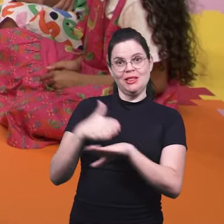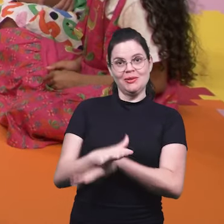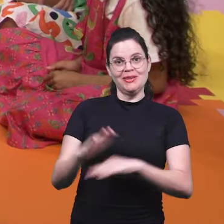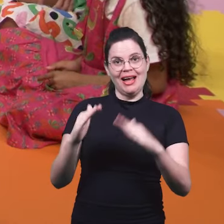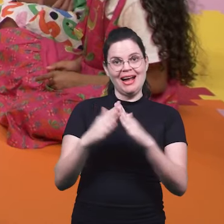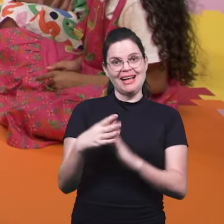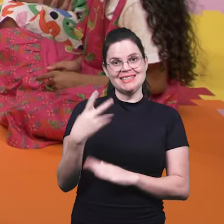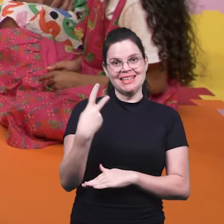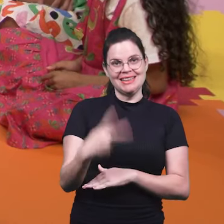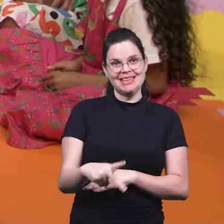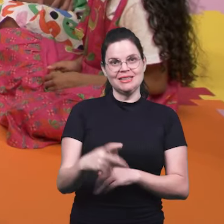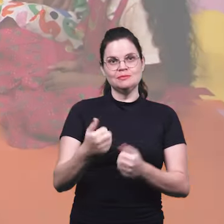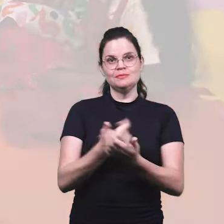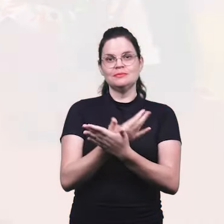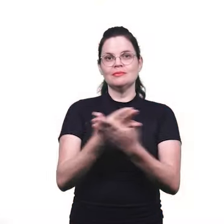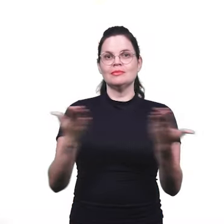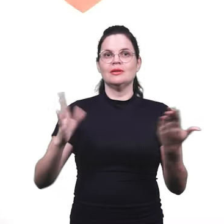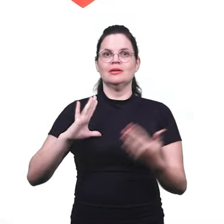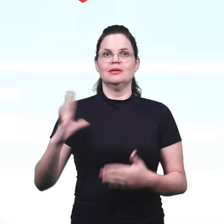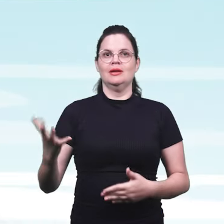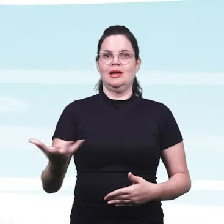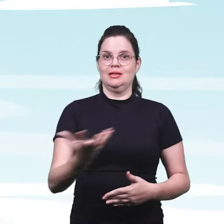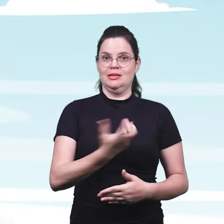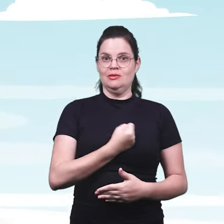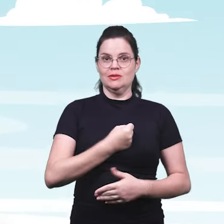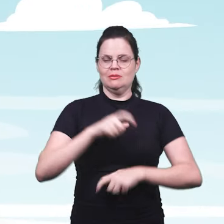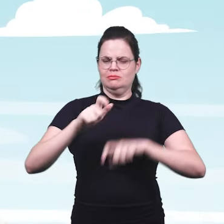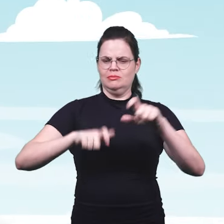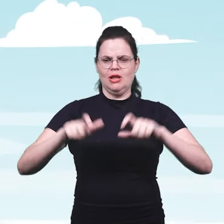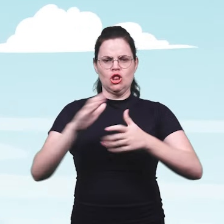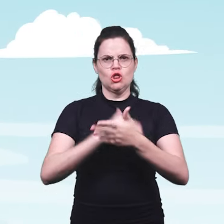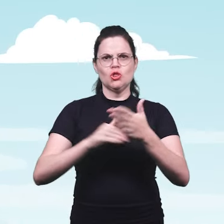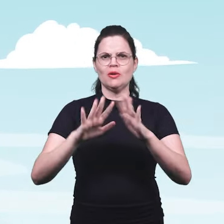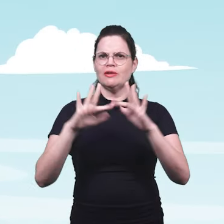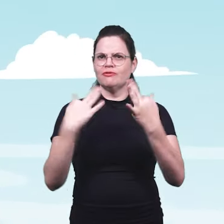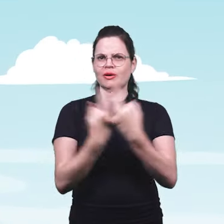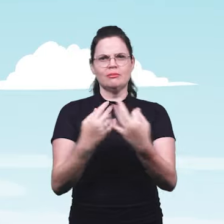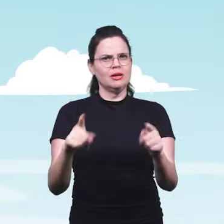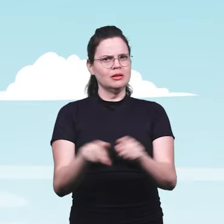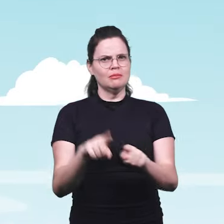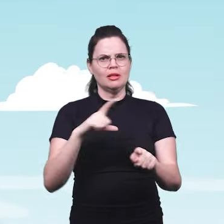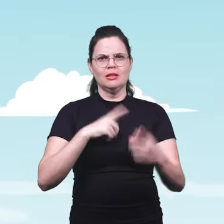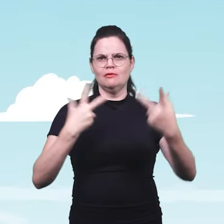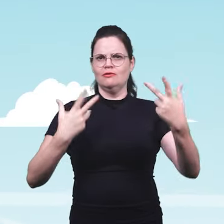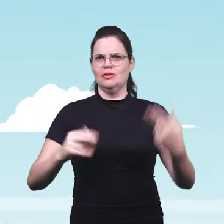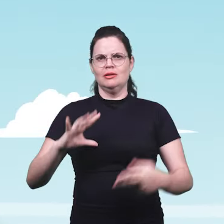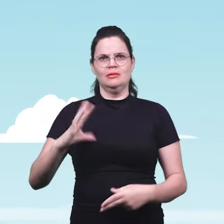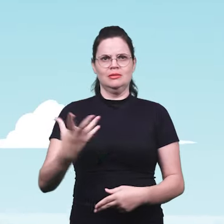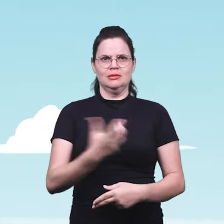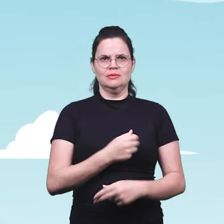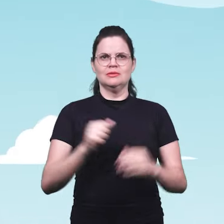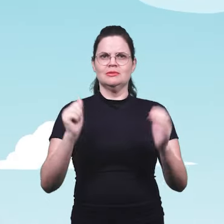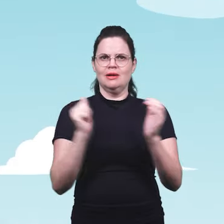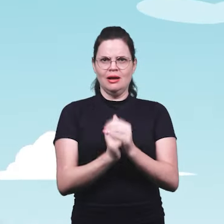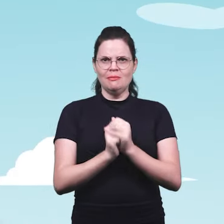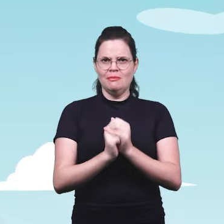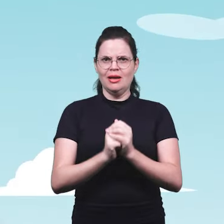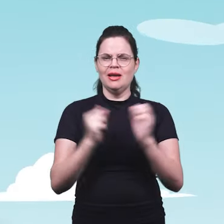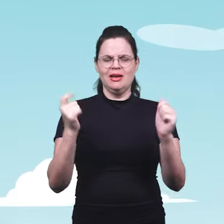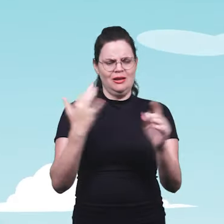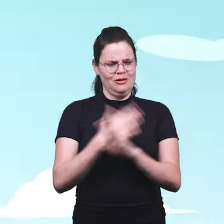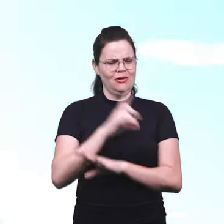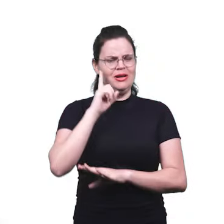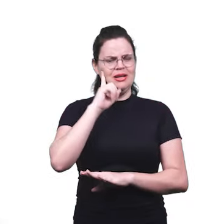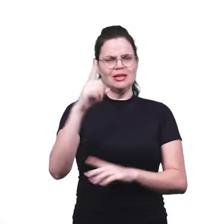Zaqueu e levou salvação para ele e para toda a casa dele para toda a família né Glória a Deus pela